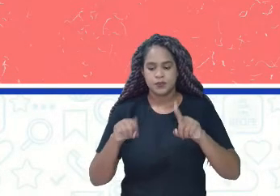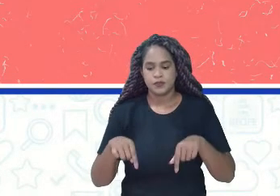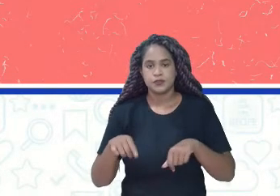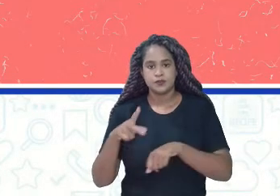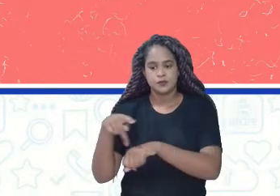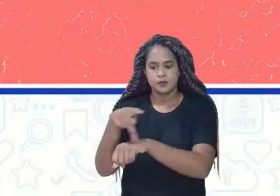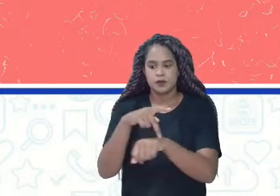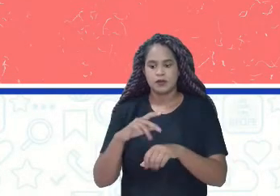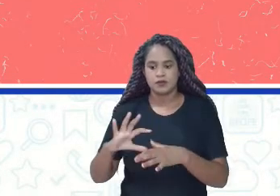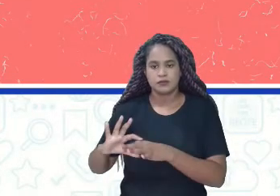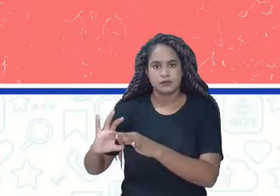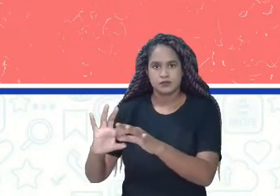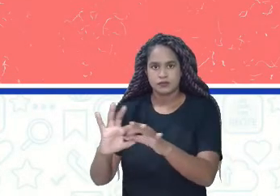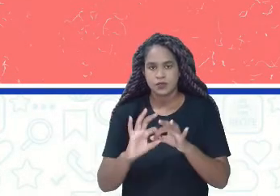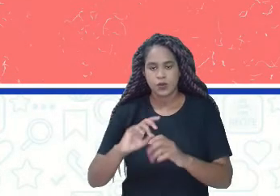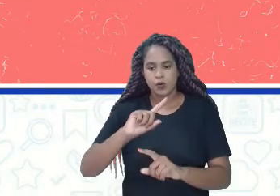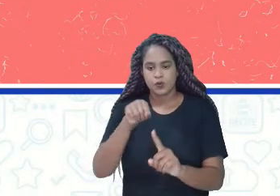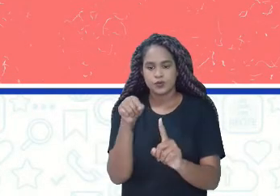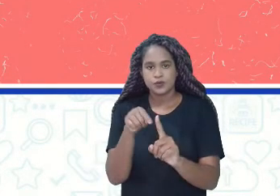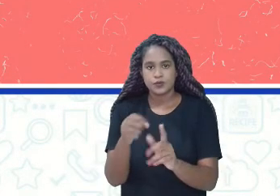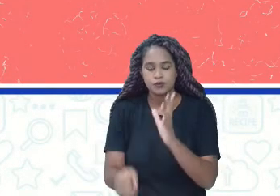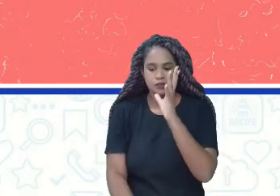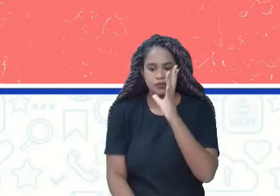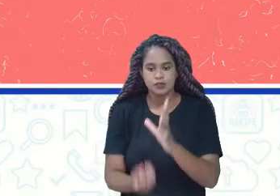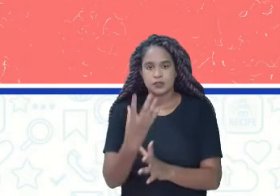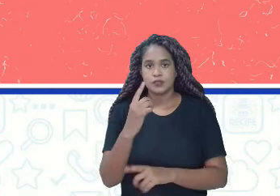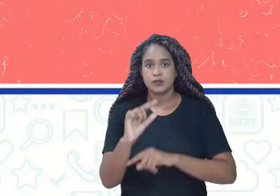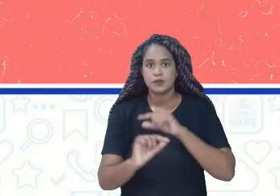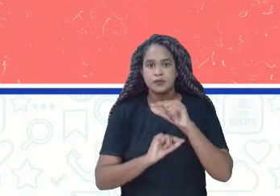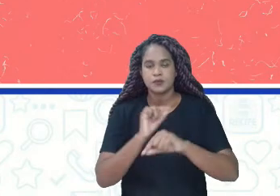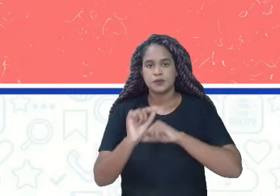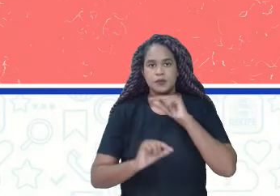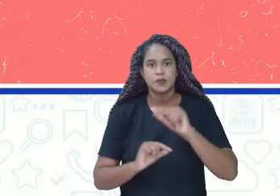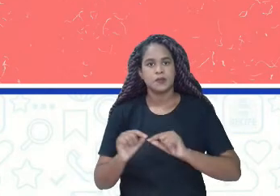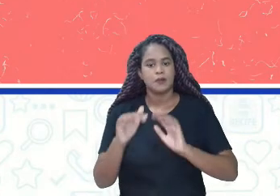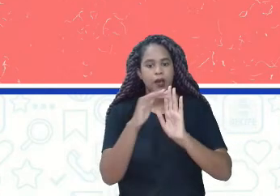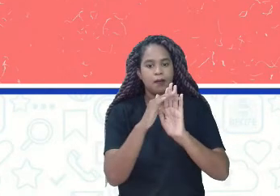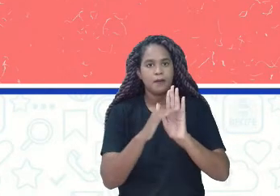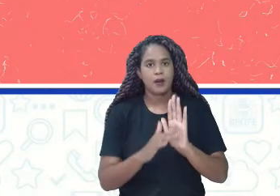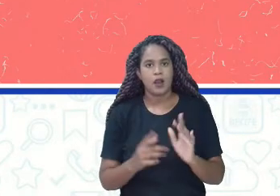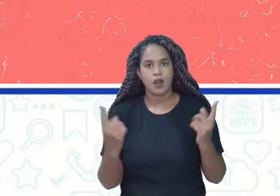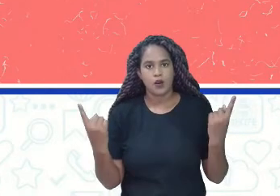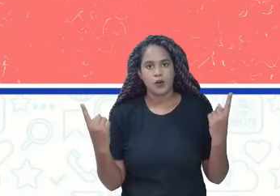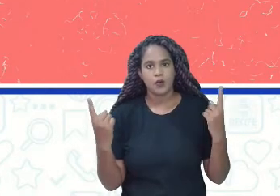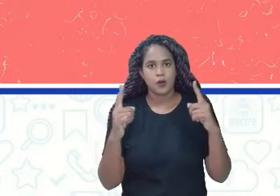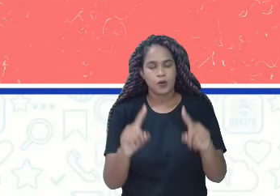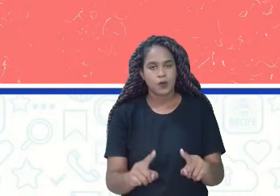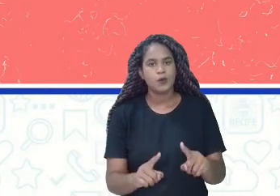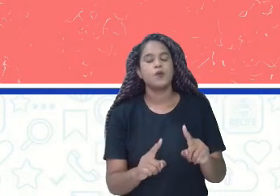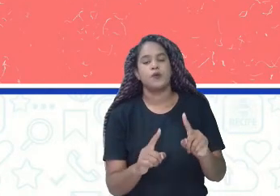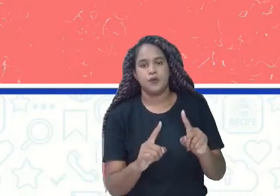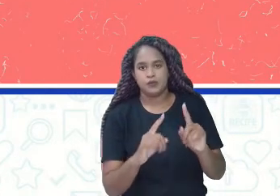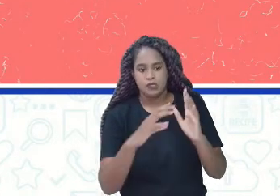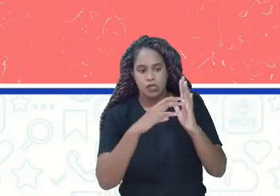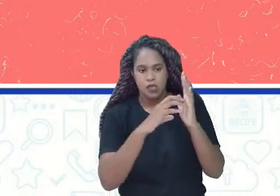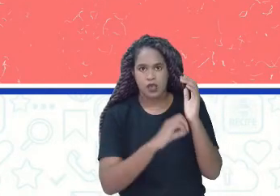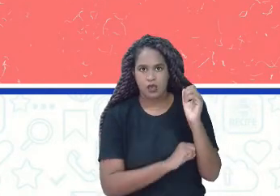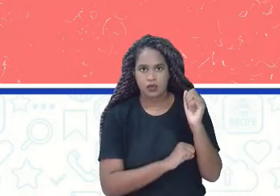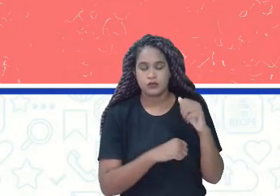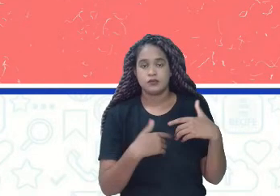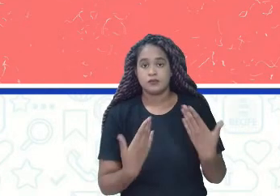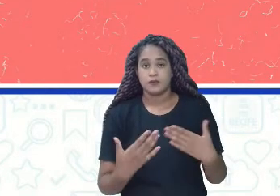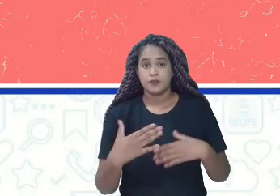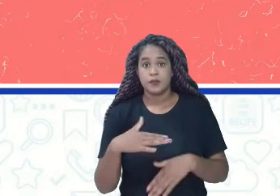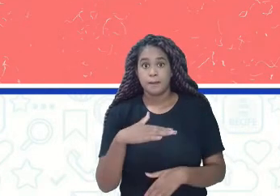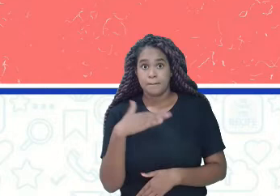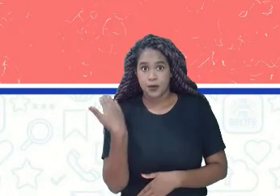a função de criar soluções e ajudar nações no combate à AIDS, as mortes relacionadas à